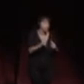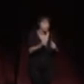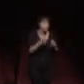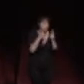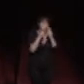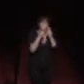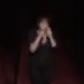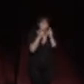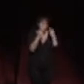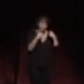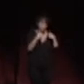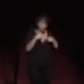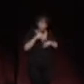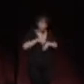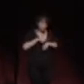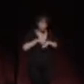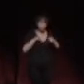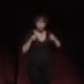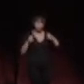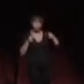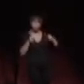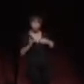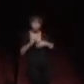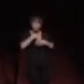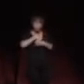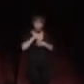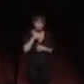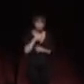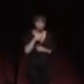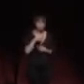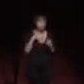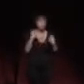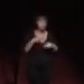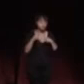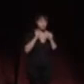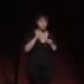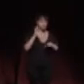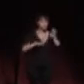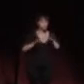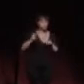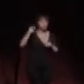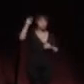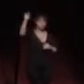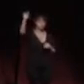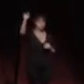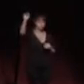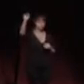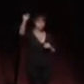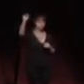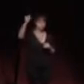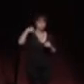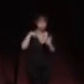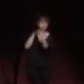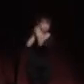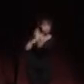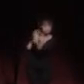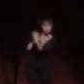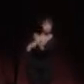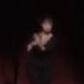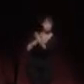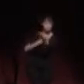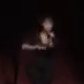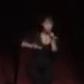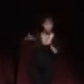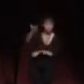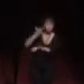interno, deve ter, com certeza, relações intersubjetivas com o adulto que está à disposição